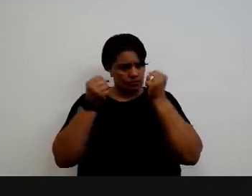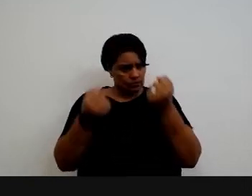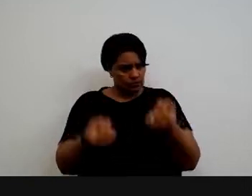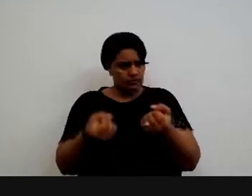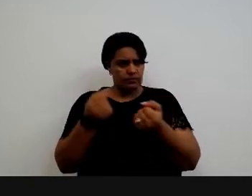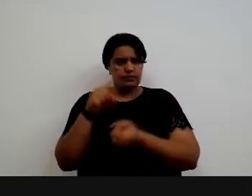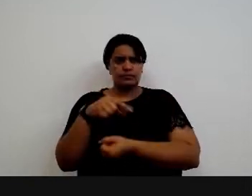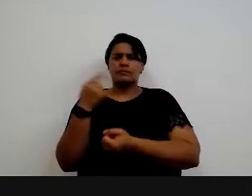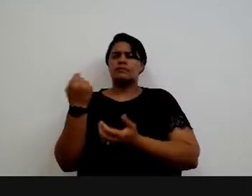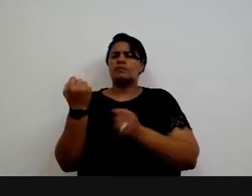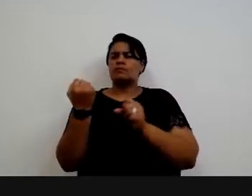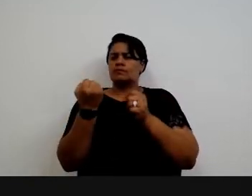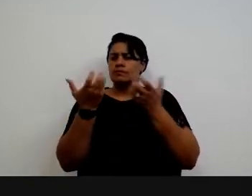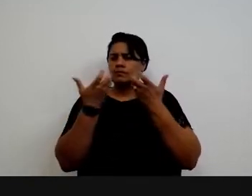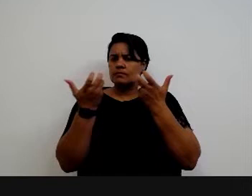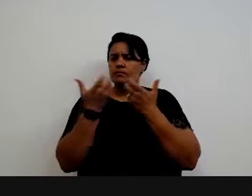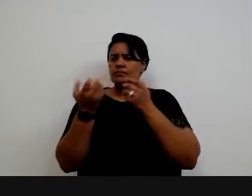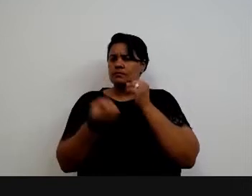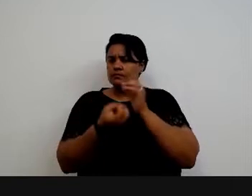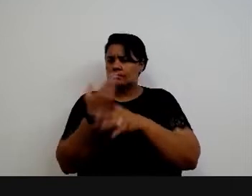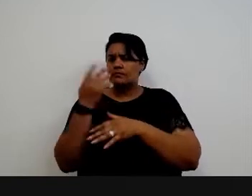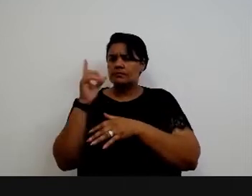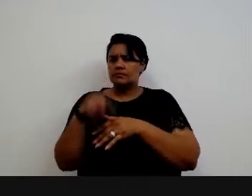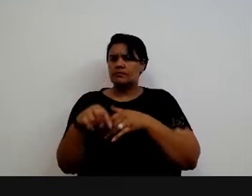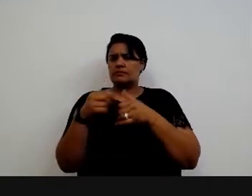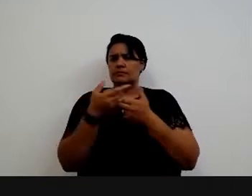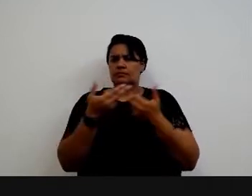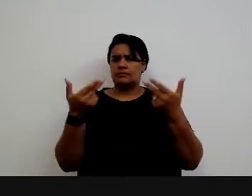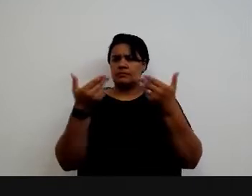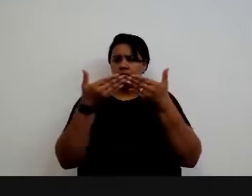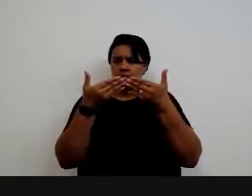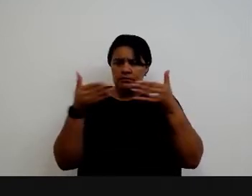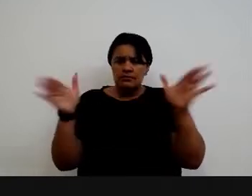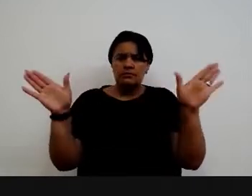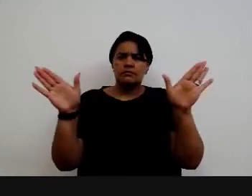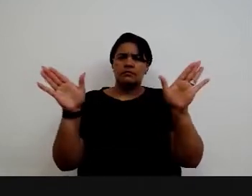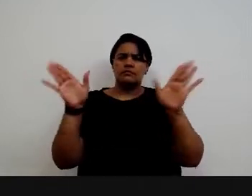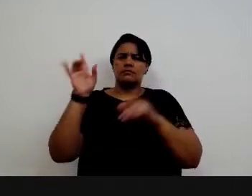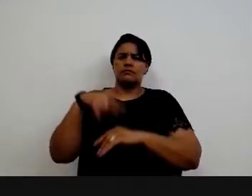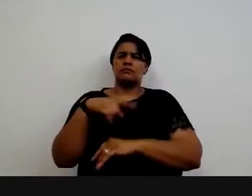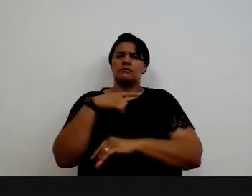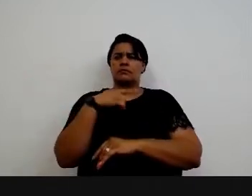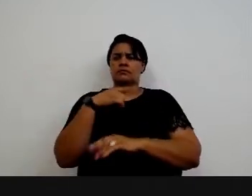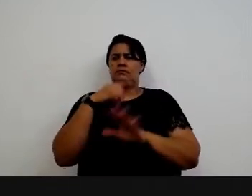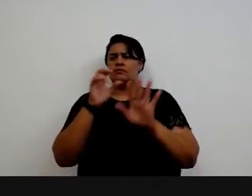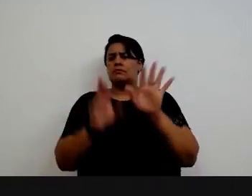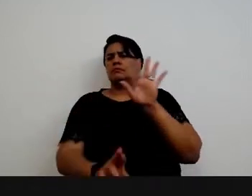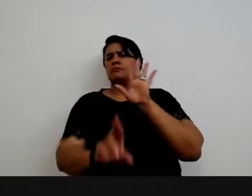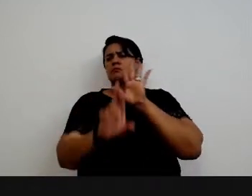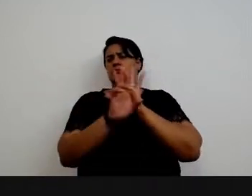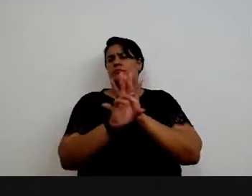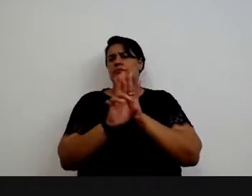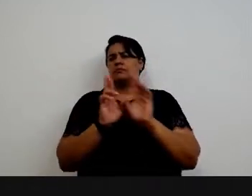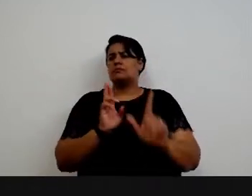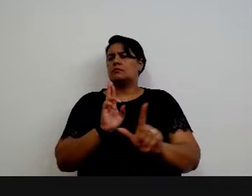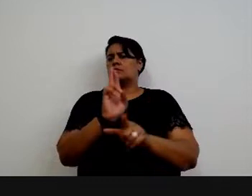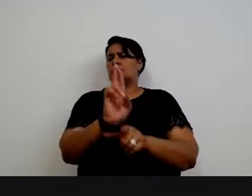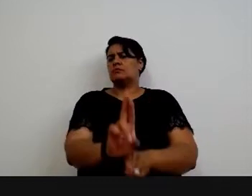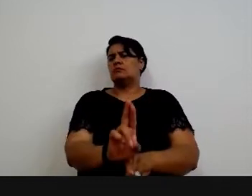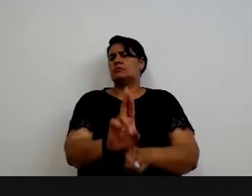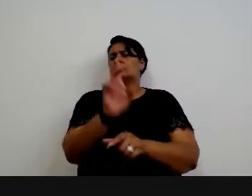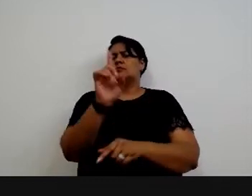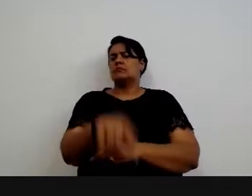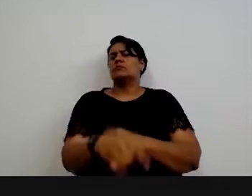né, que é um parlamento aberto à sociedade, que exerce a representação de forma democrática, a partir de